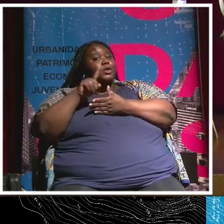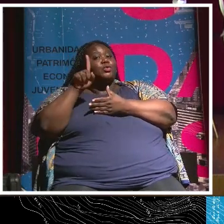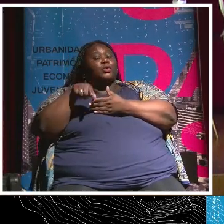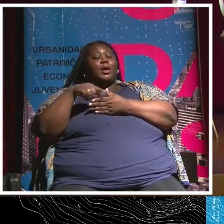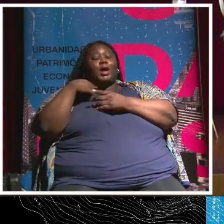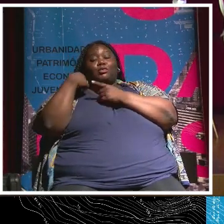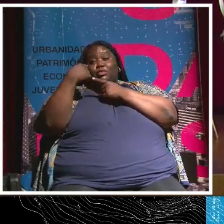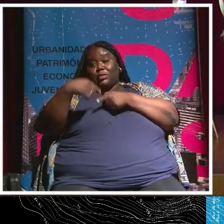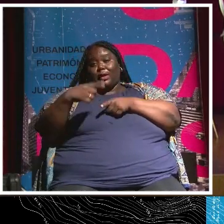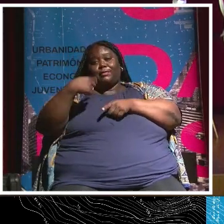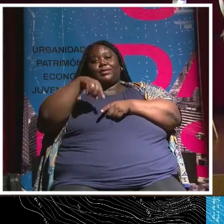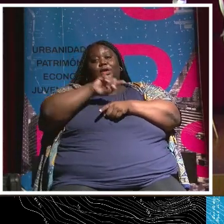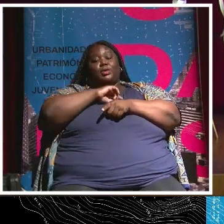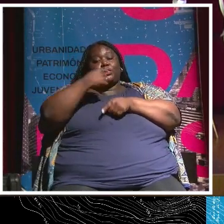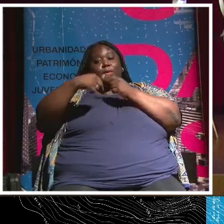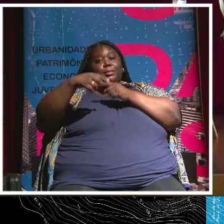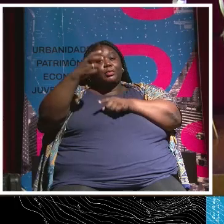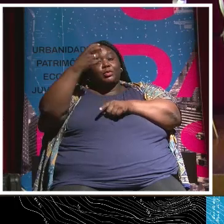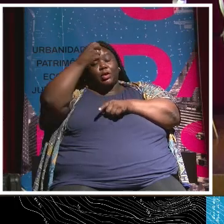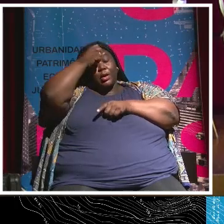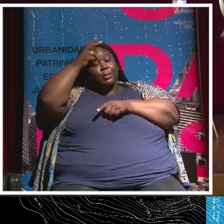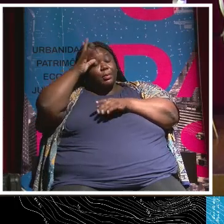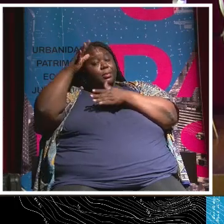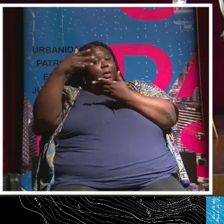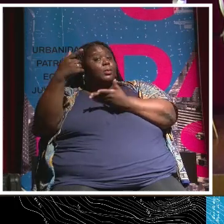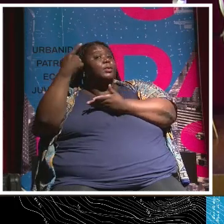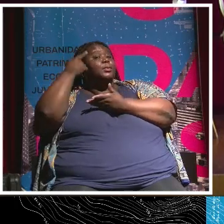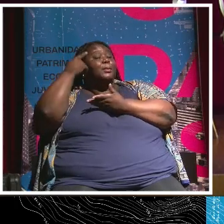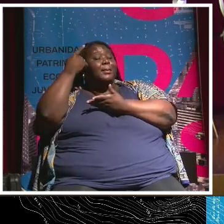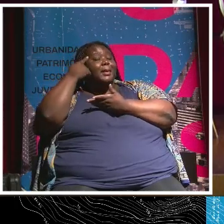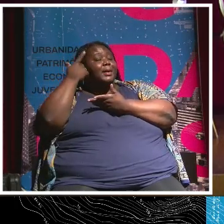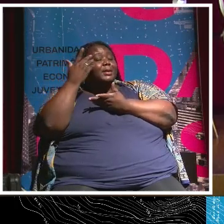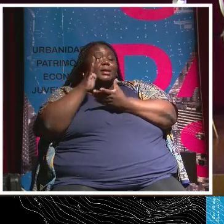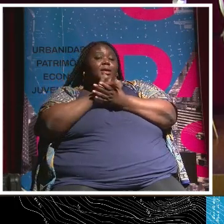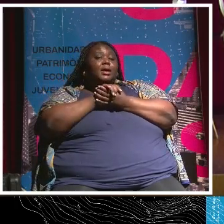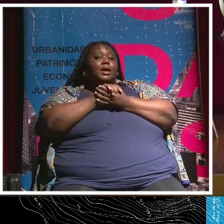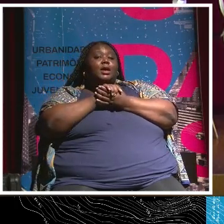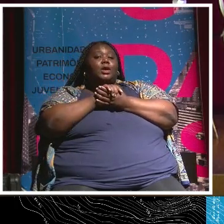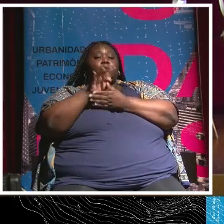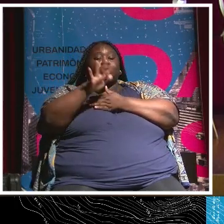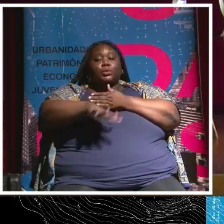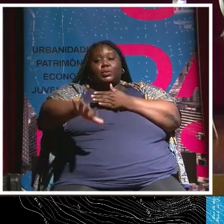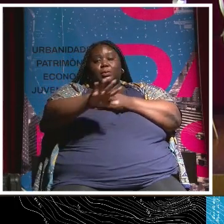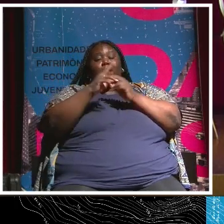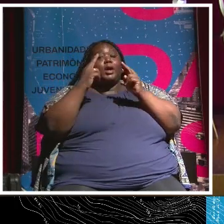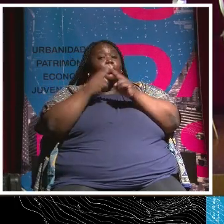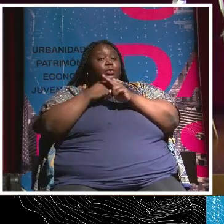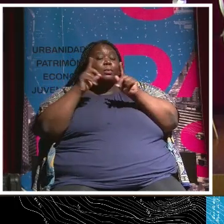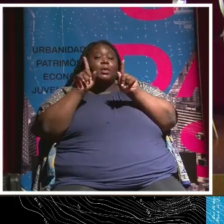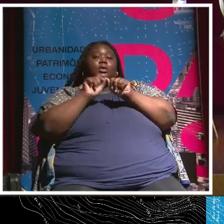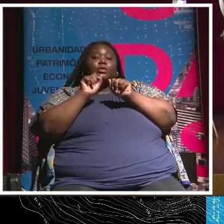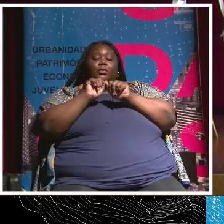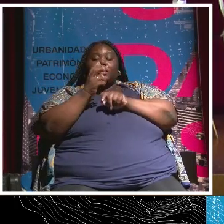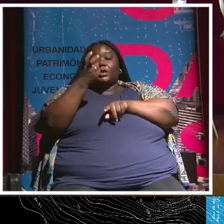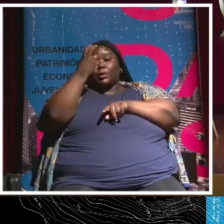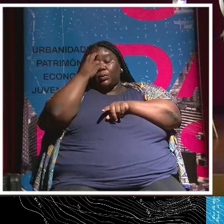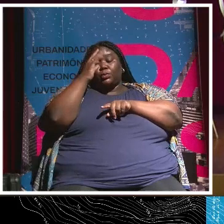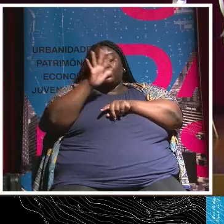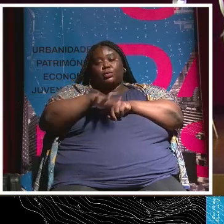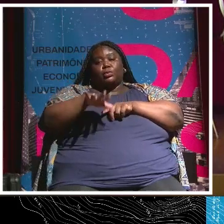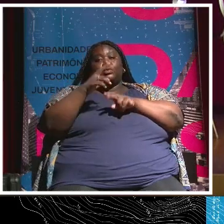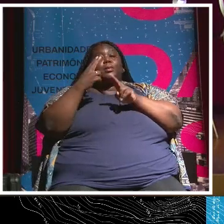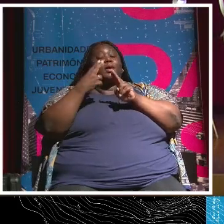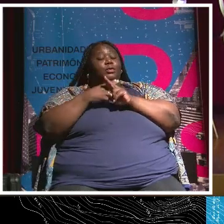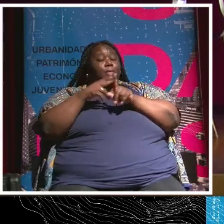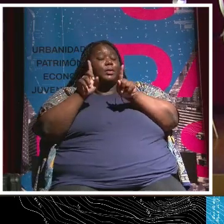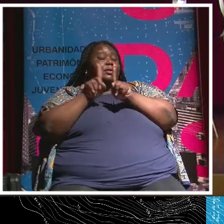grande desafio da nossa política pública, quando a gente pensa no espaço urbano e no fazer cultura no espaço urbano,